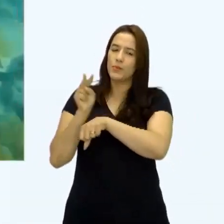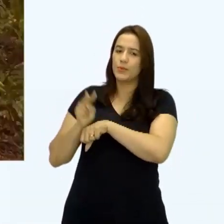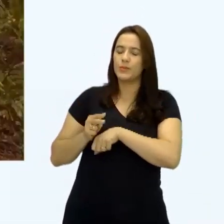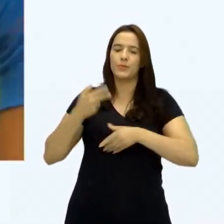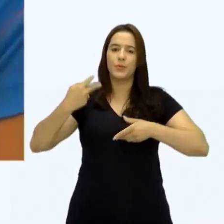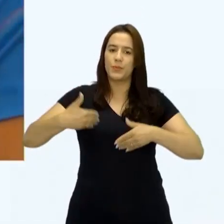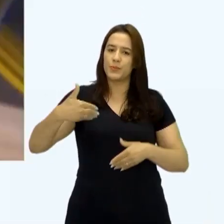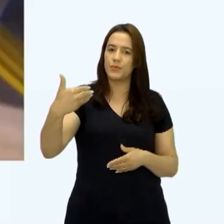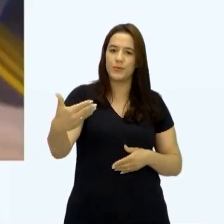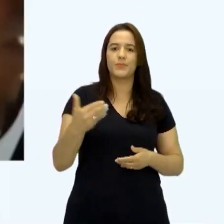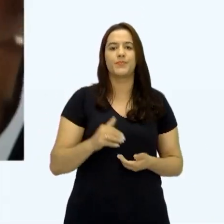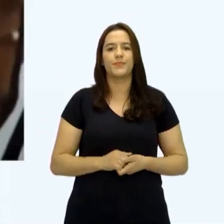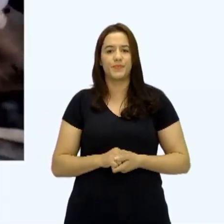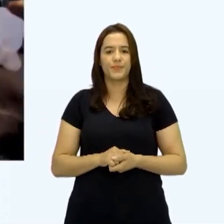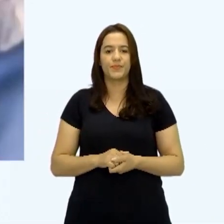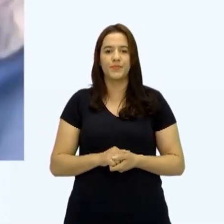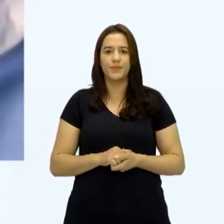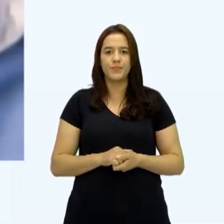funcionando.